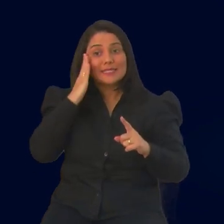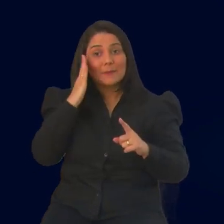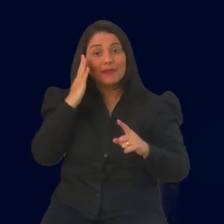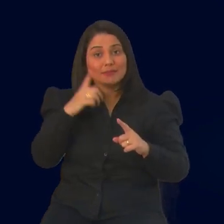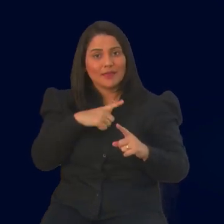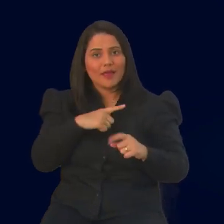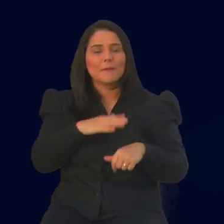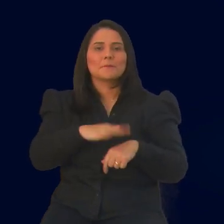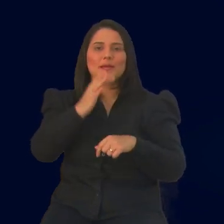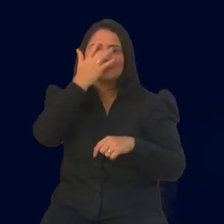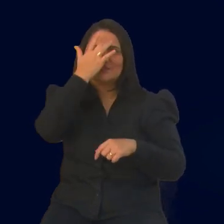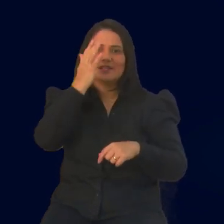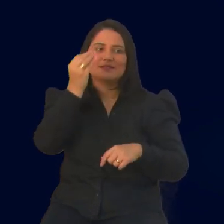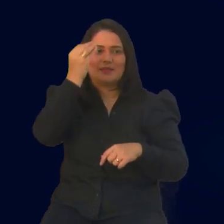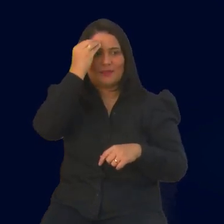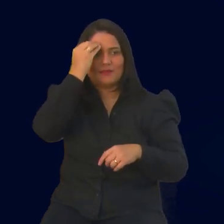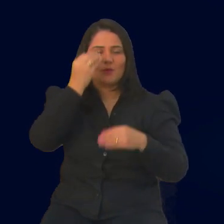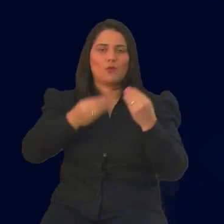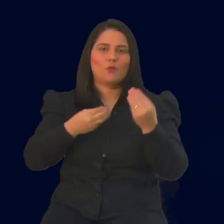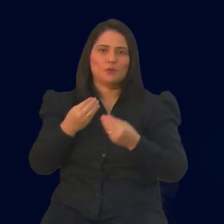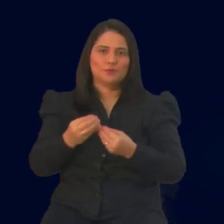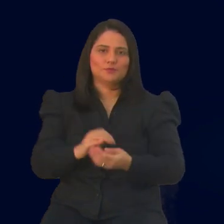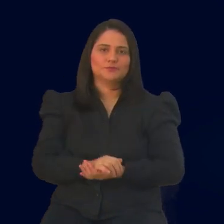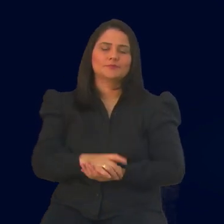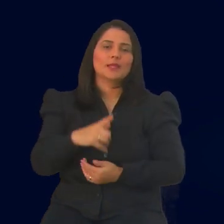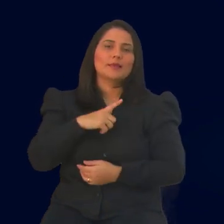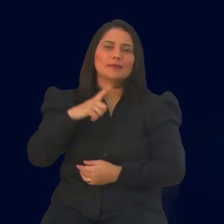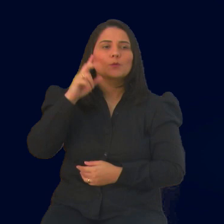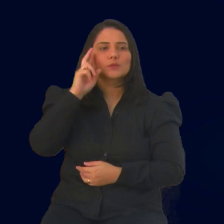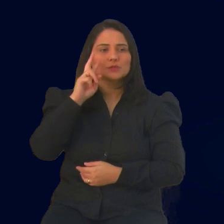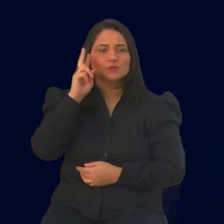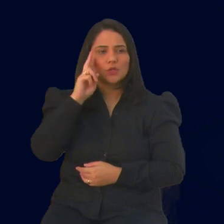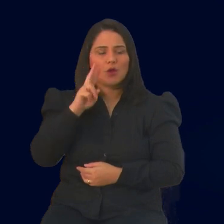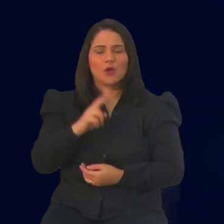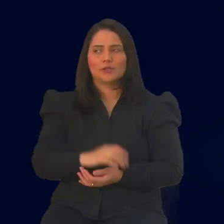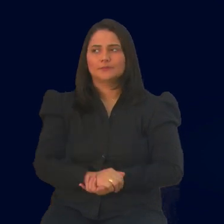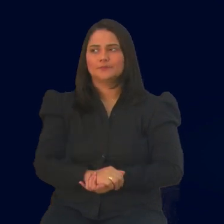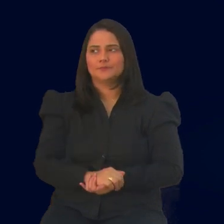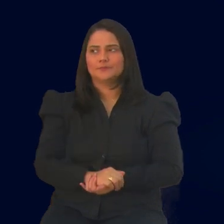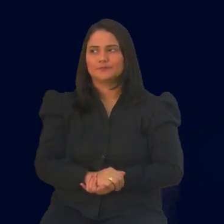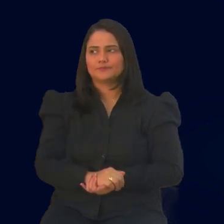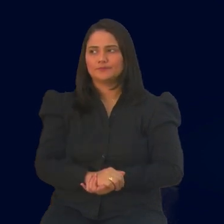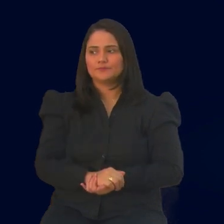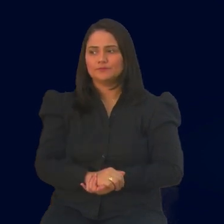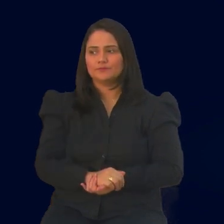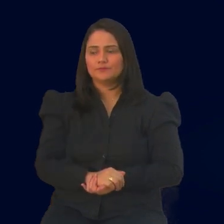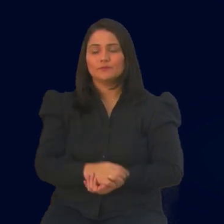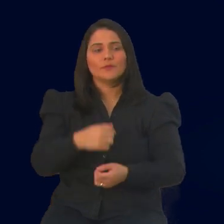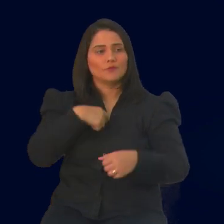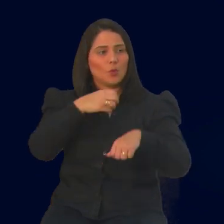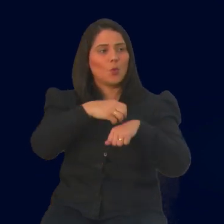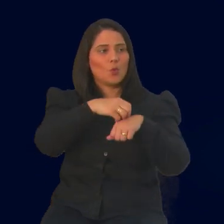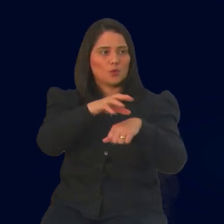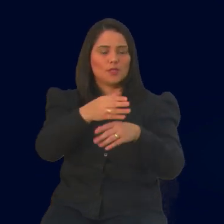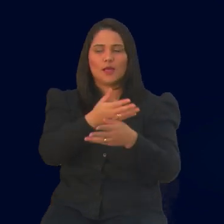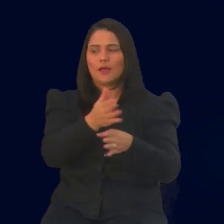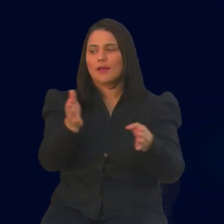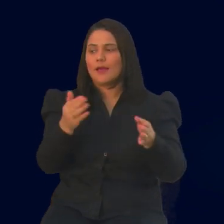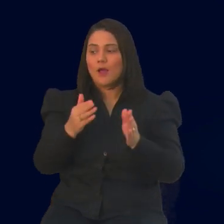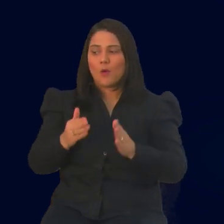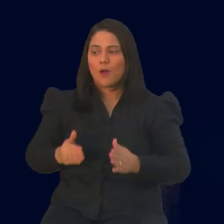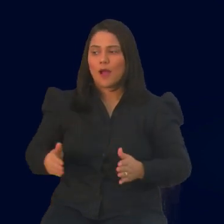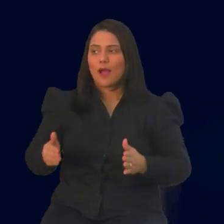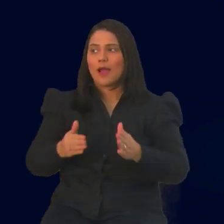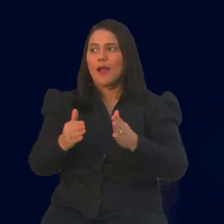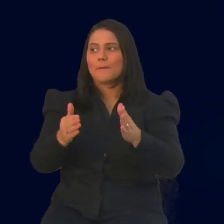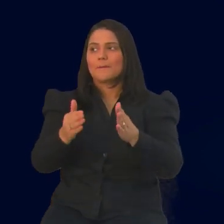lidar. E tem uma história que eu gostaria de compartilhar com vocês, que é um caminho para nós conseguirmos